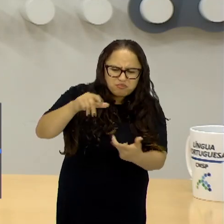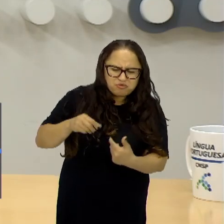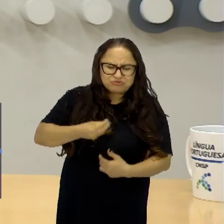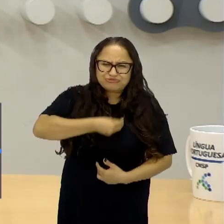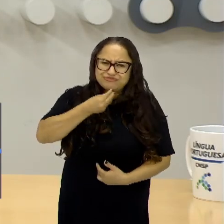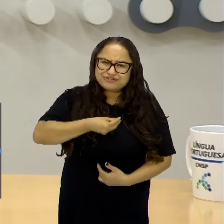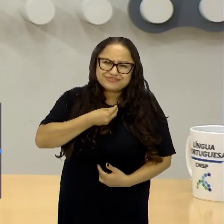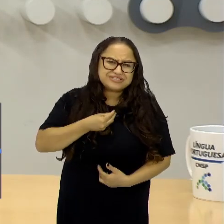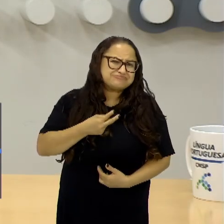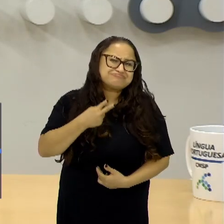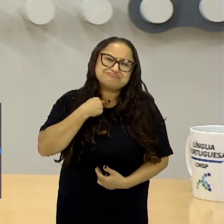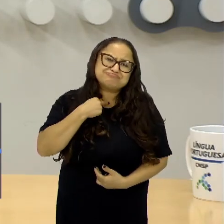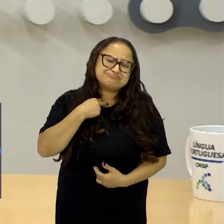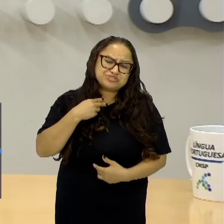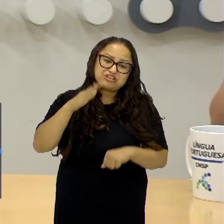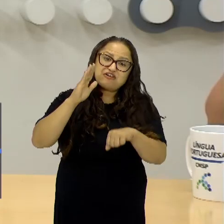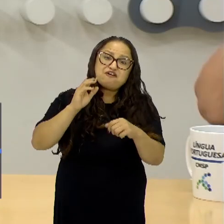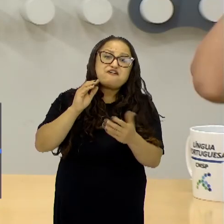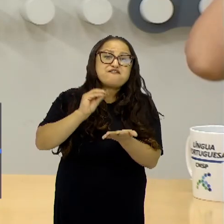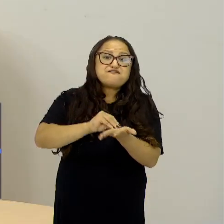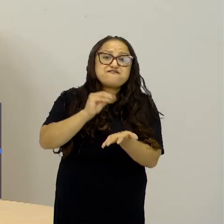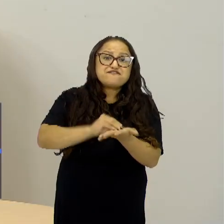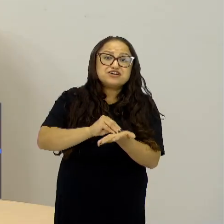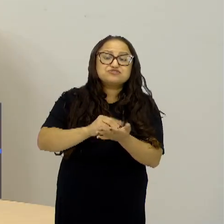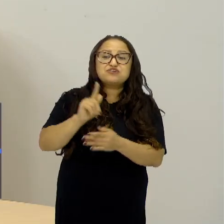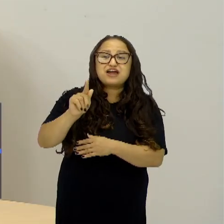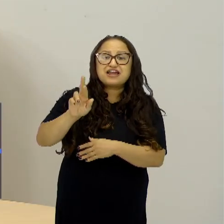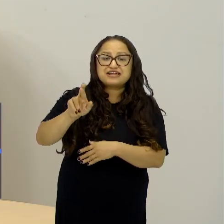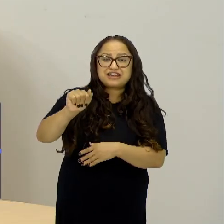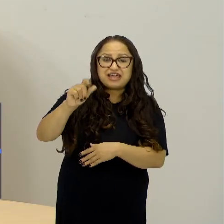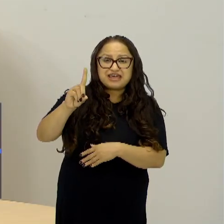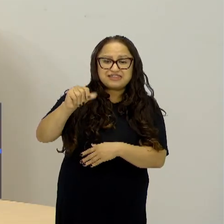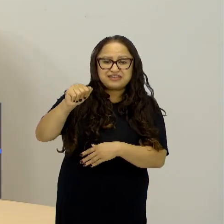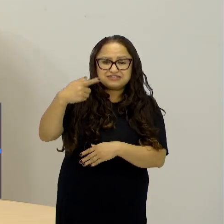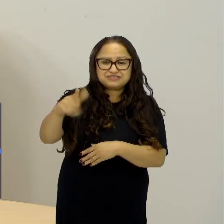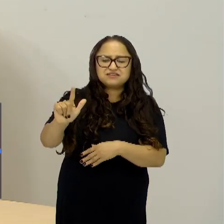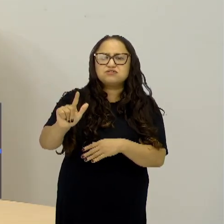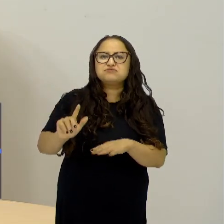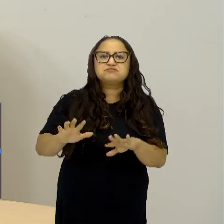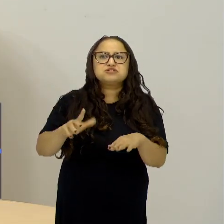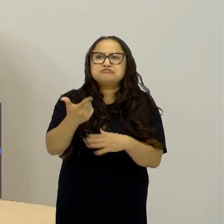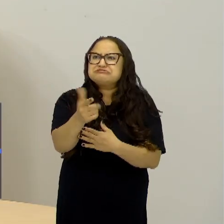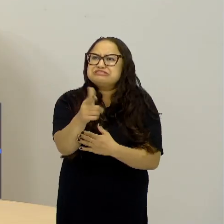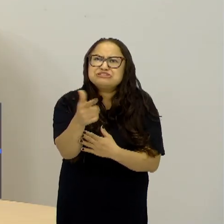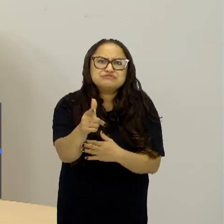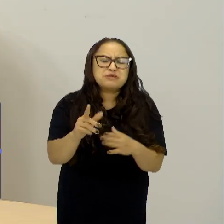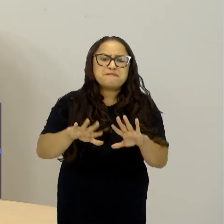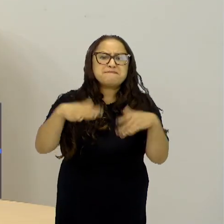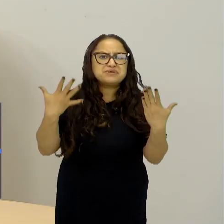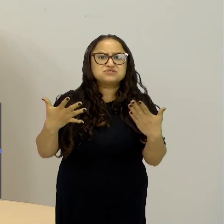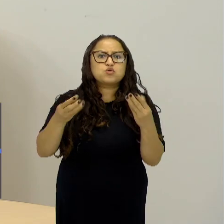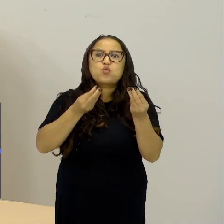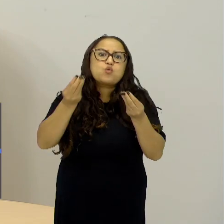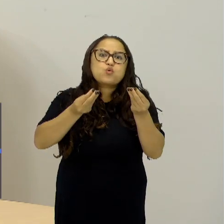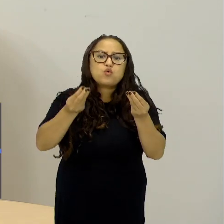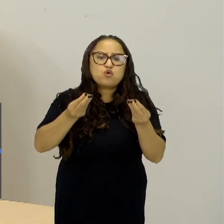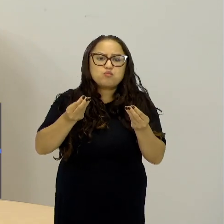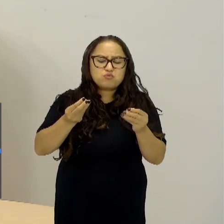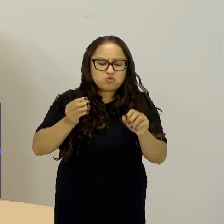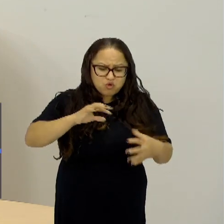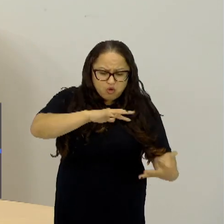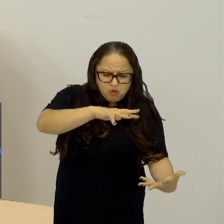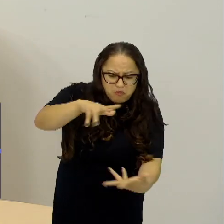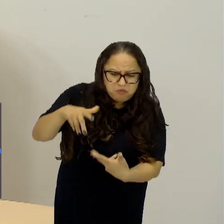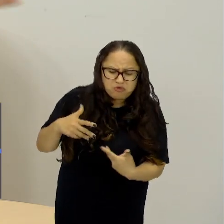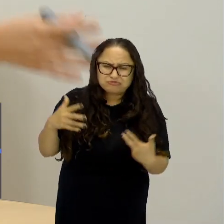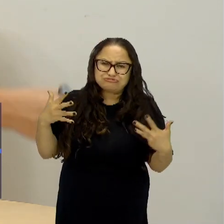viver, né? Faltou a gradação, mas então, gostei. Pense nessa ideia que não há mais condições de viver, mas vai jogando. Esse mundo está difícil,